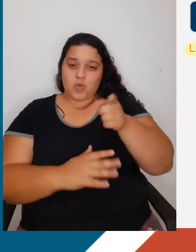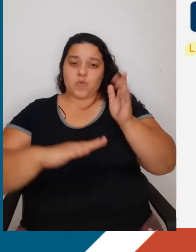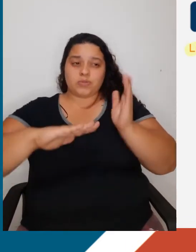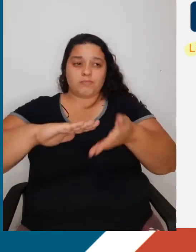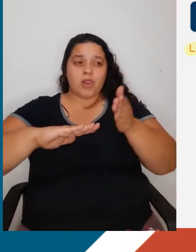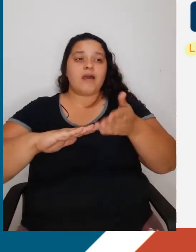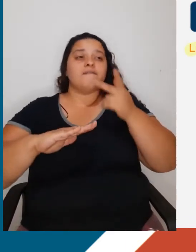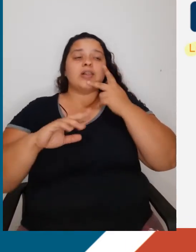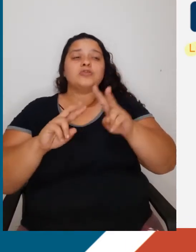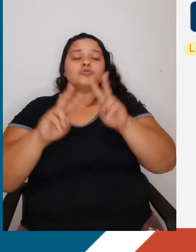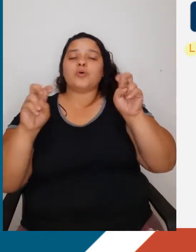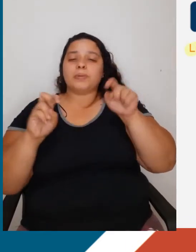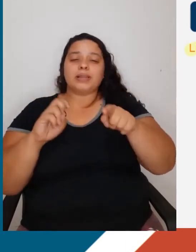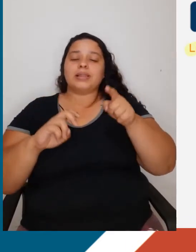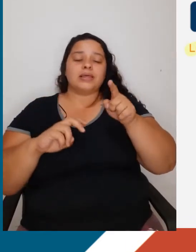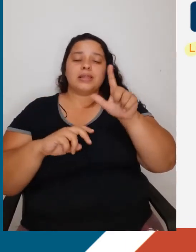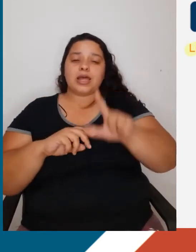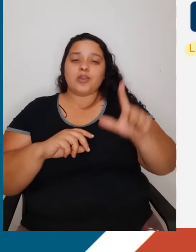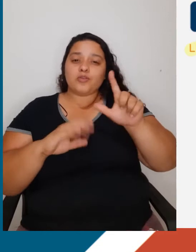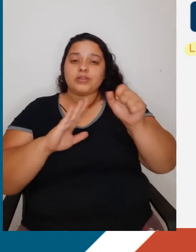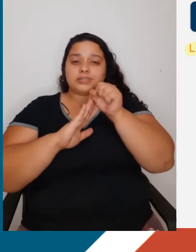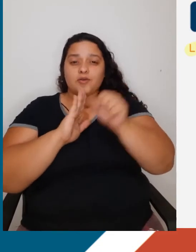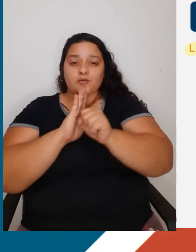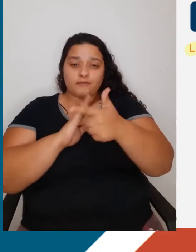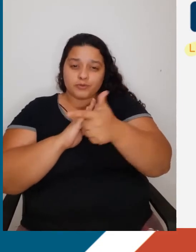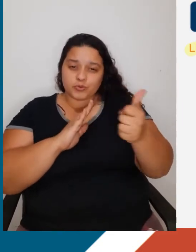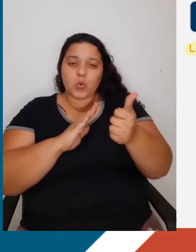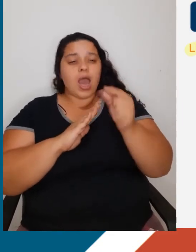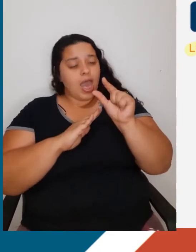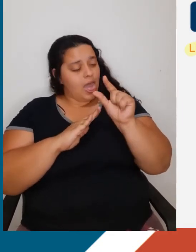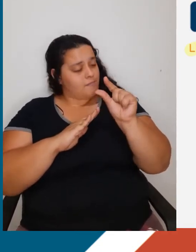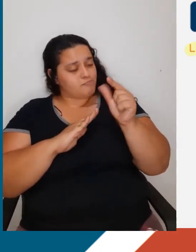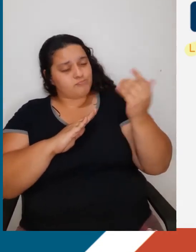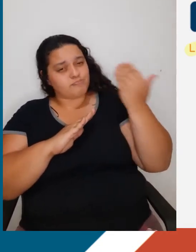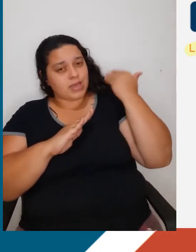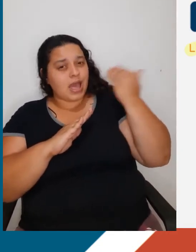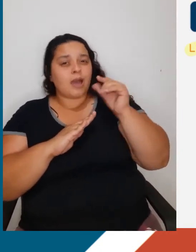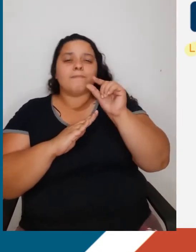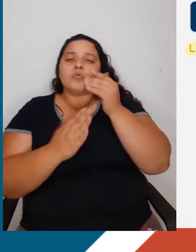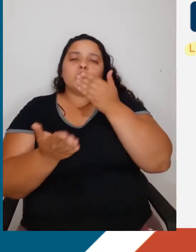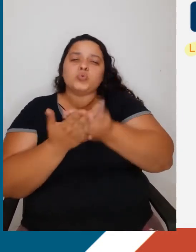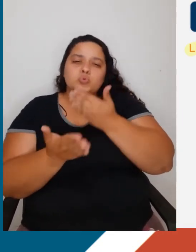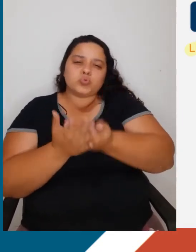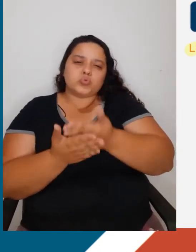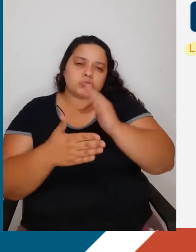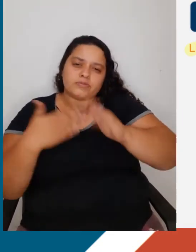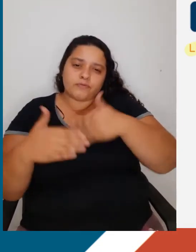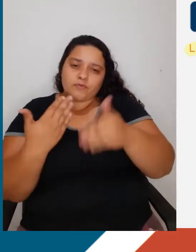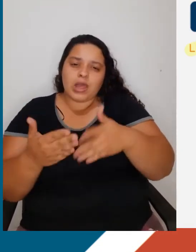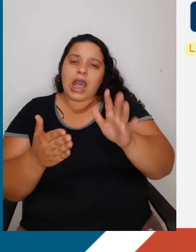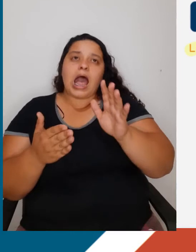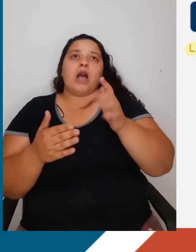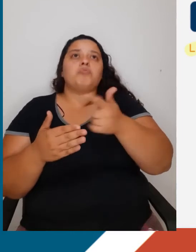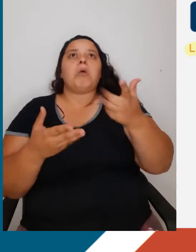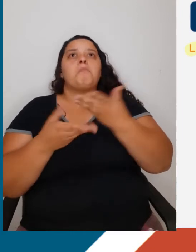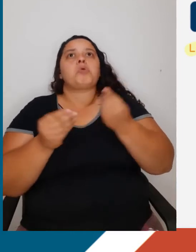utilizada para se referir à literatura no século XXI. Como se trata de um período recente, poucos estudos foram desenvolvidos e ainda não há